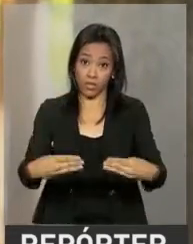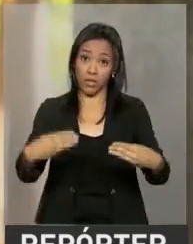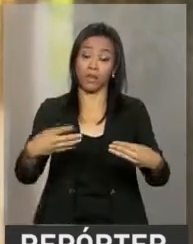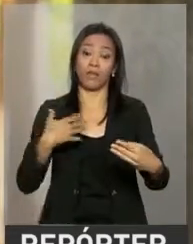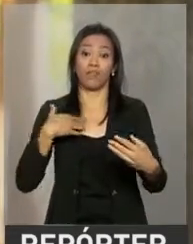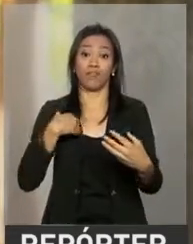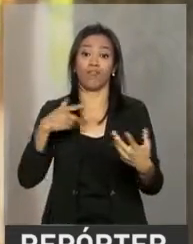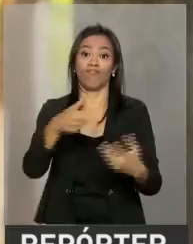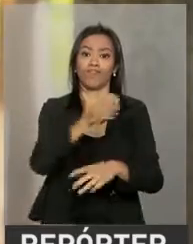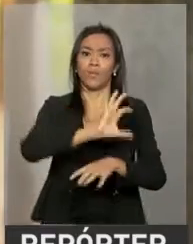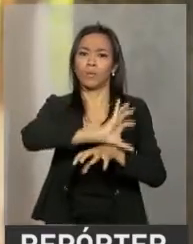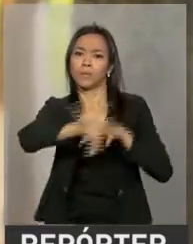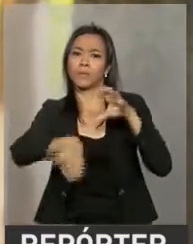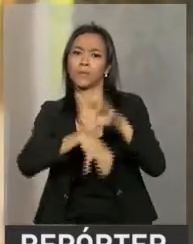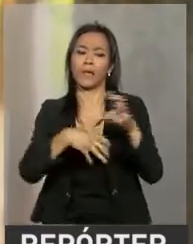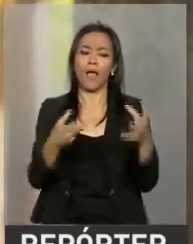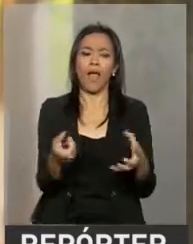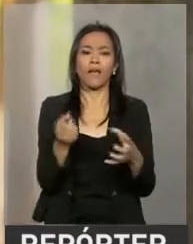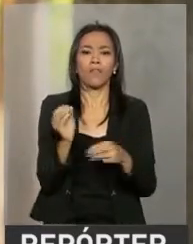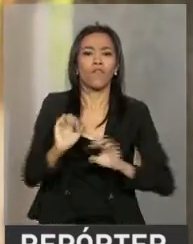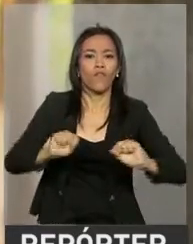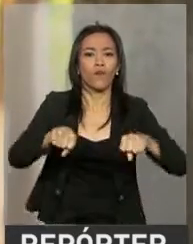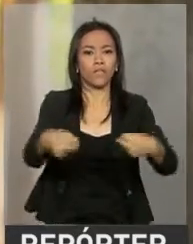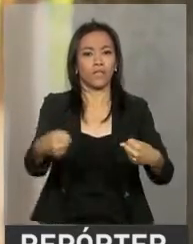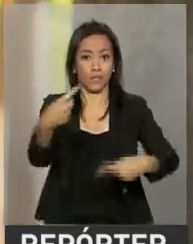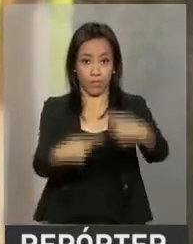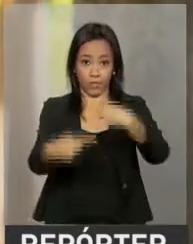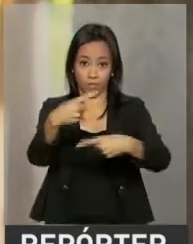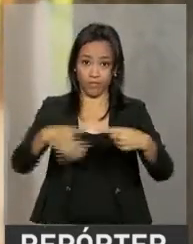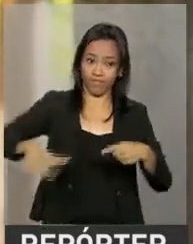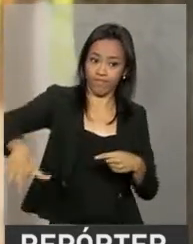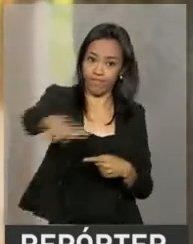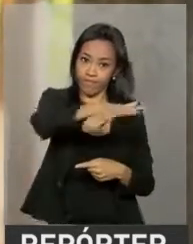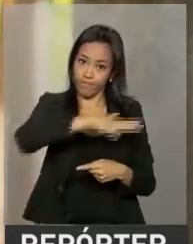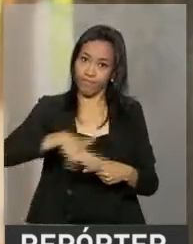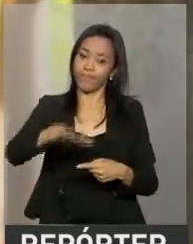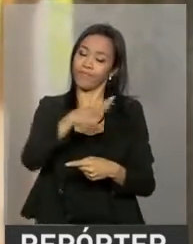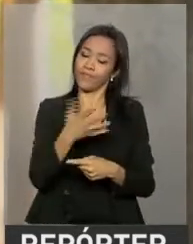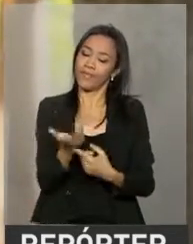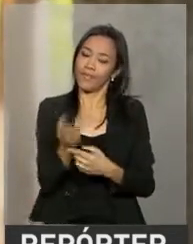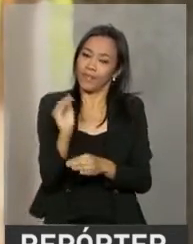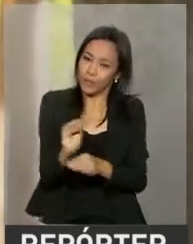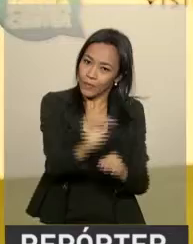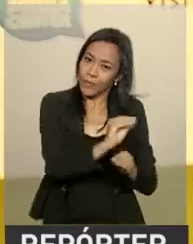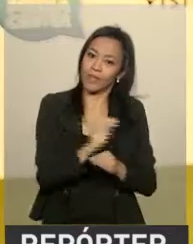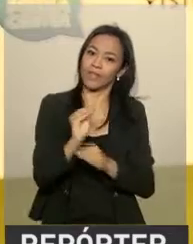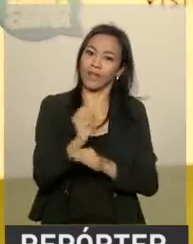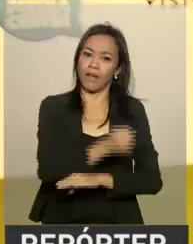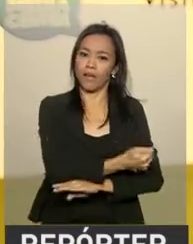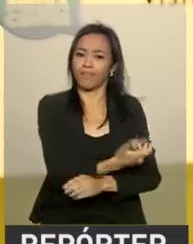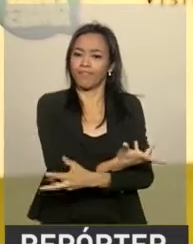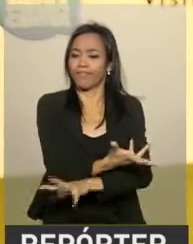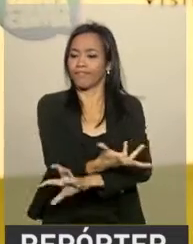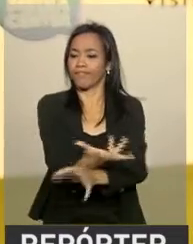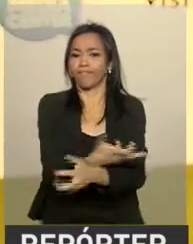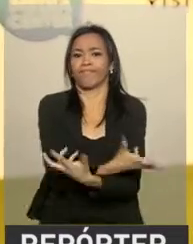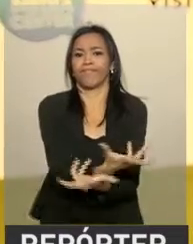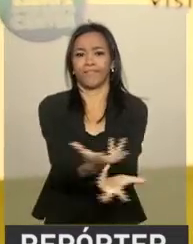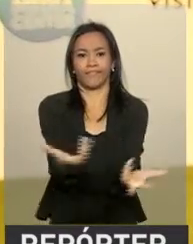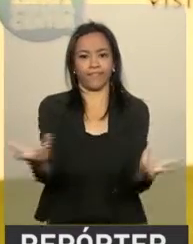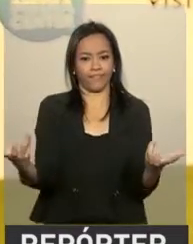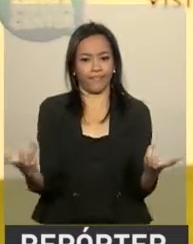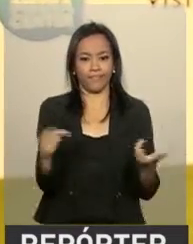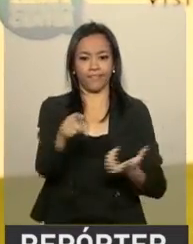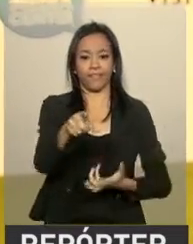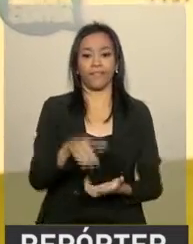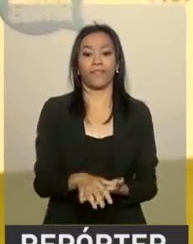públicas para fortalecer as atividades dessas populações e assim conservar a biodiversidade a principal política é